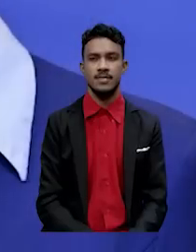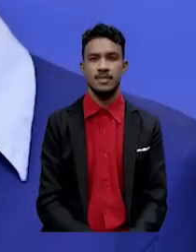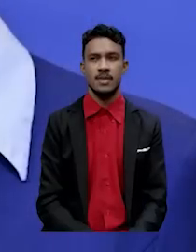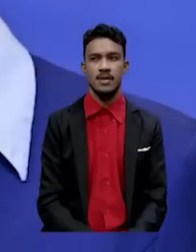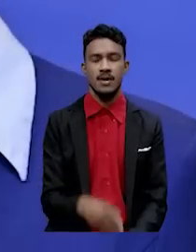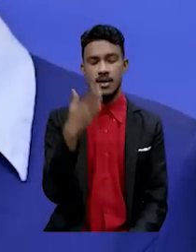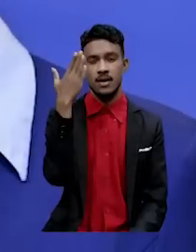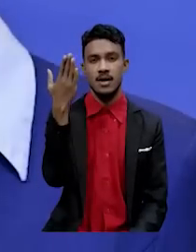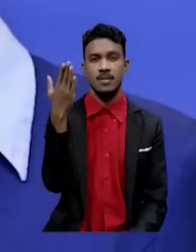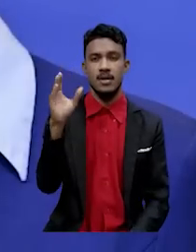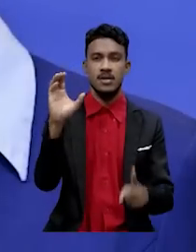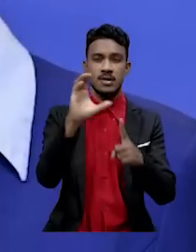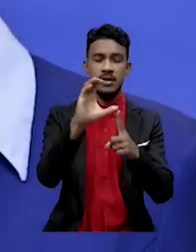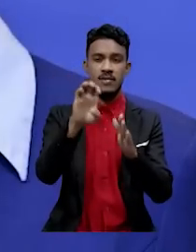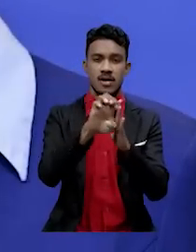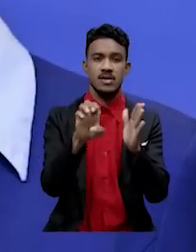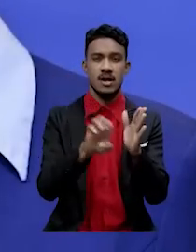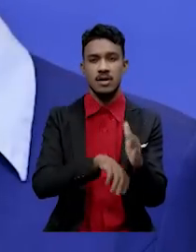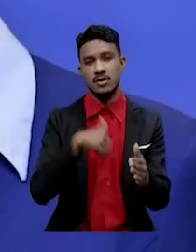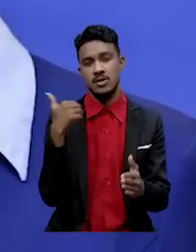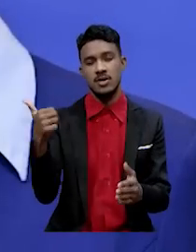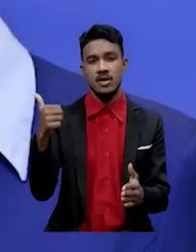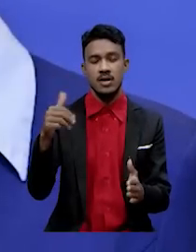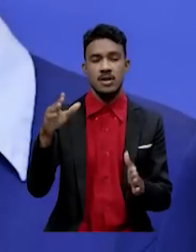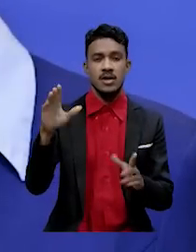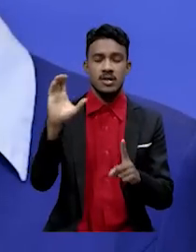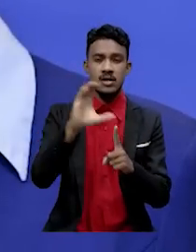Irba, chefes de Estado, Balo, chefes de governo, Balo.